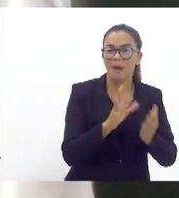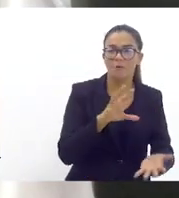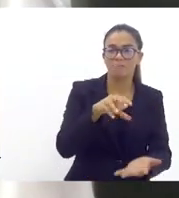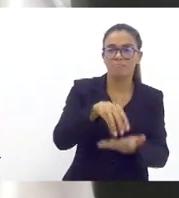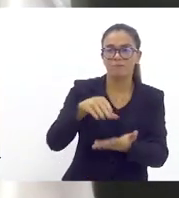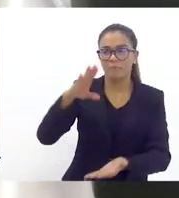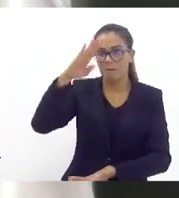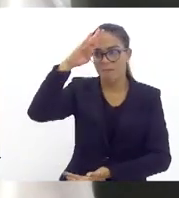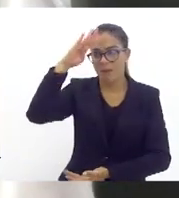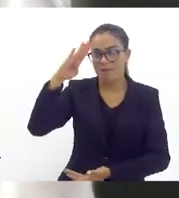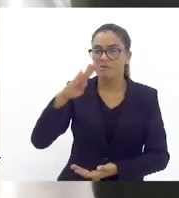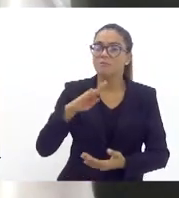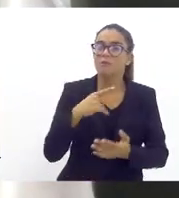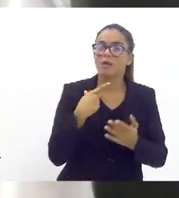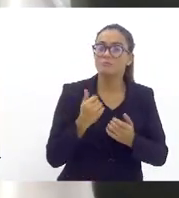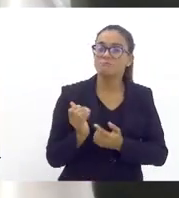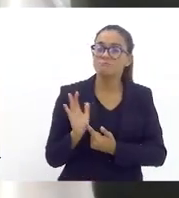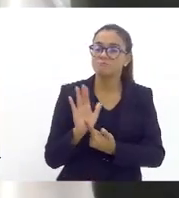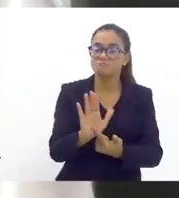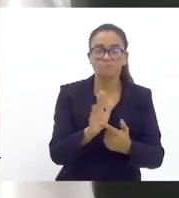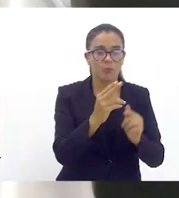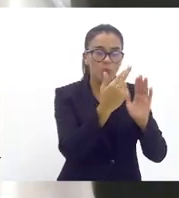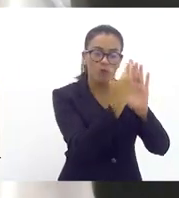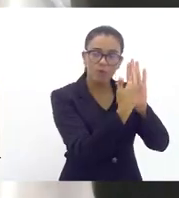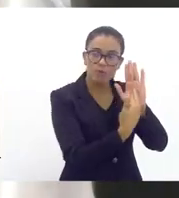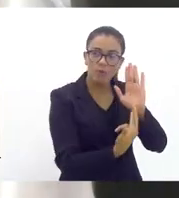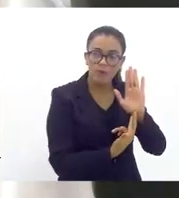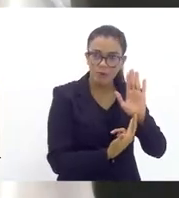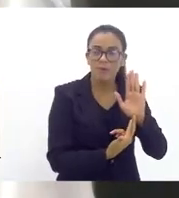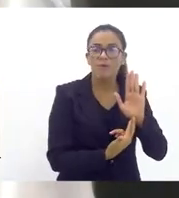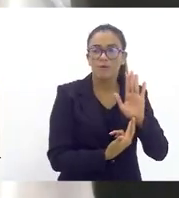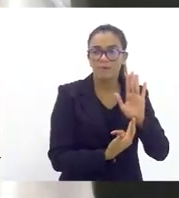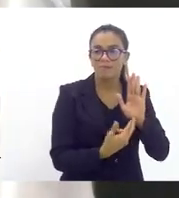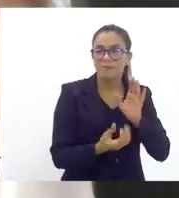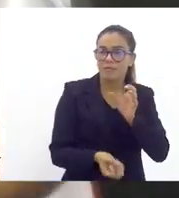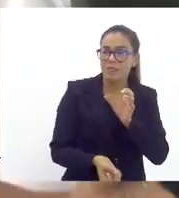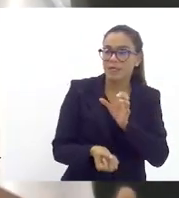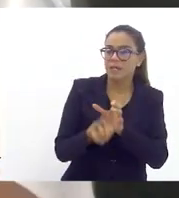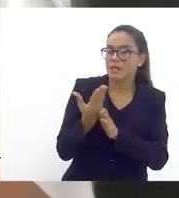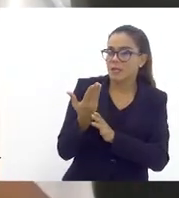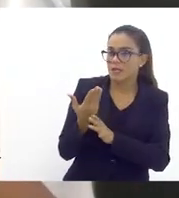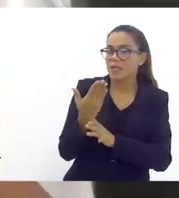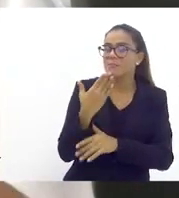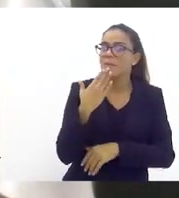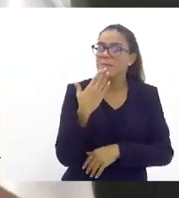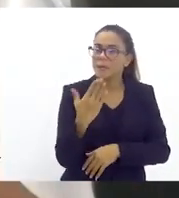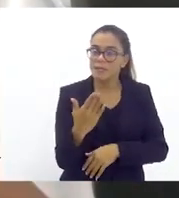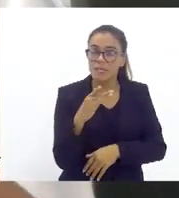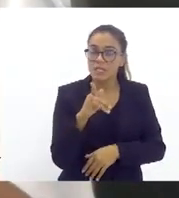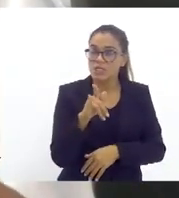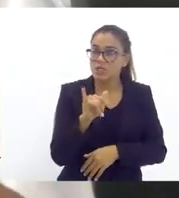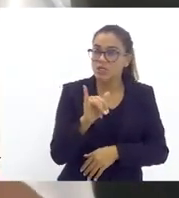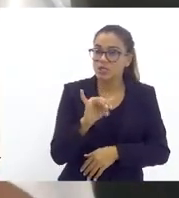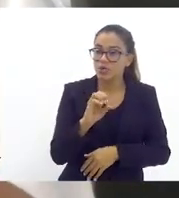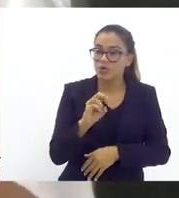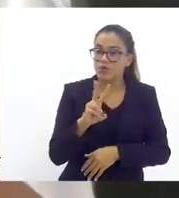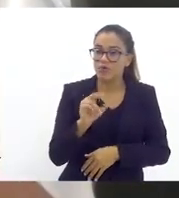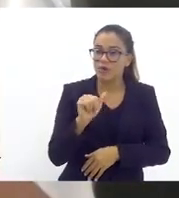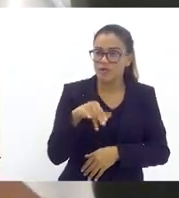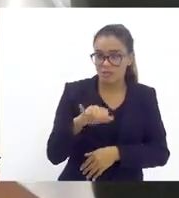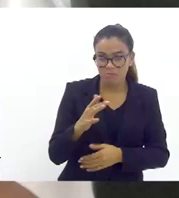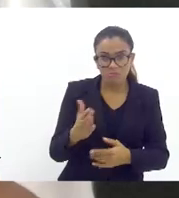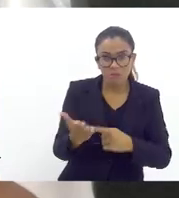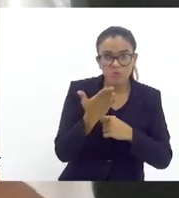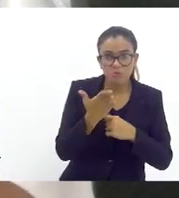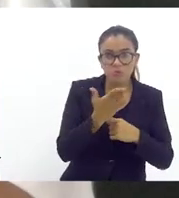a gente possa estabelecer uma normativa. Eu queria, enfim, solicitar o Giovanni, se possível, que auxilie a